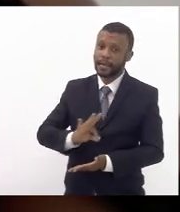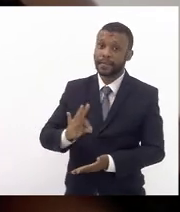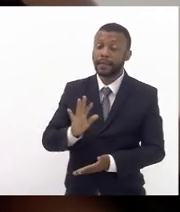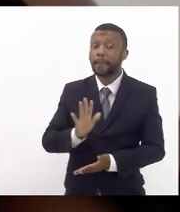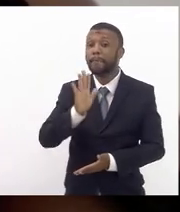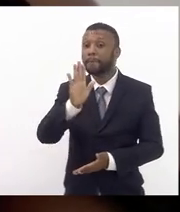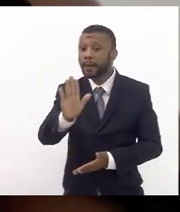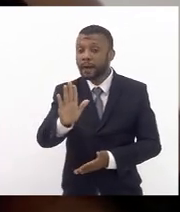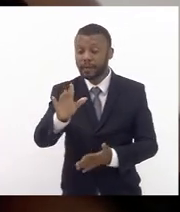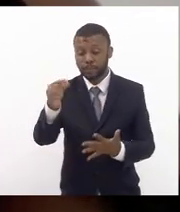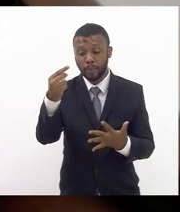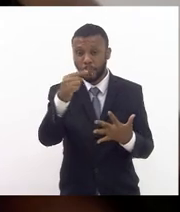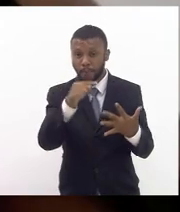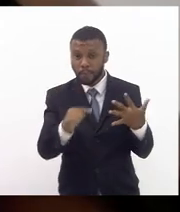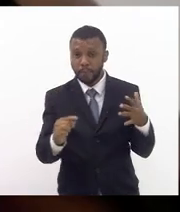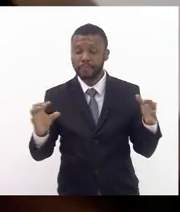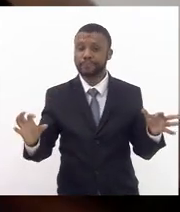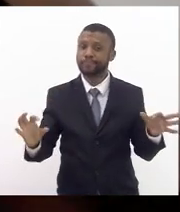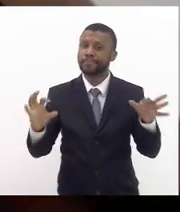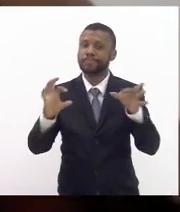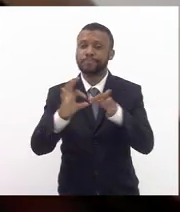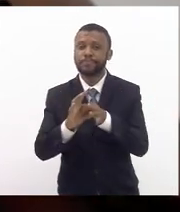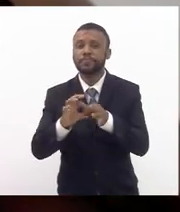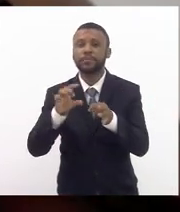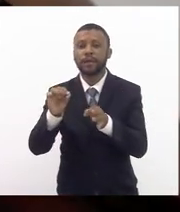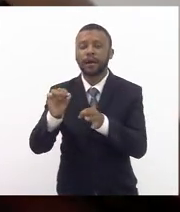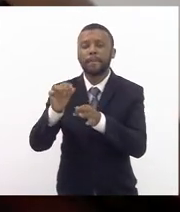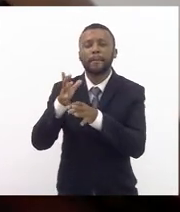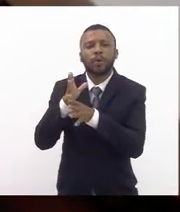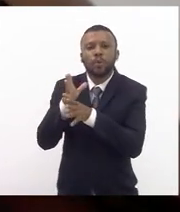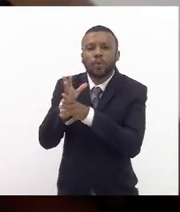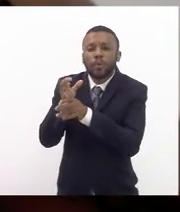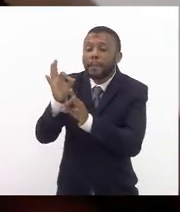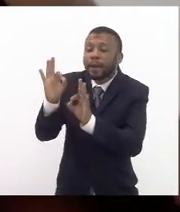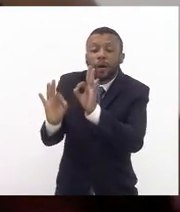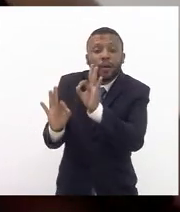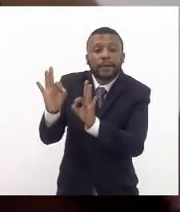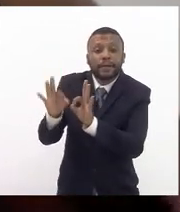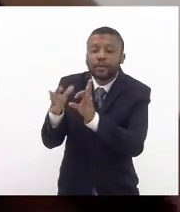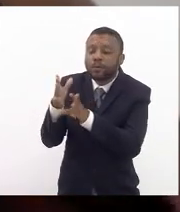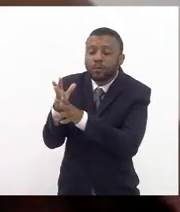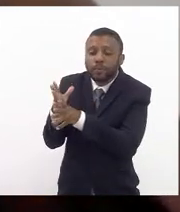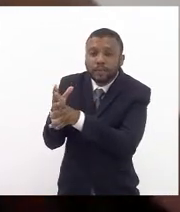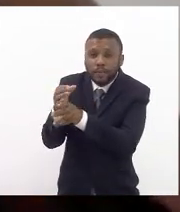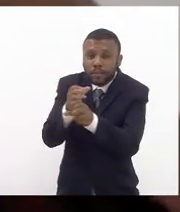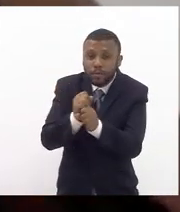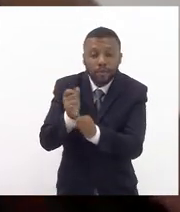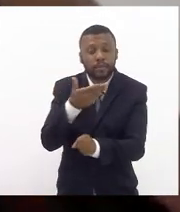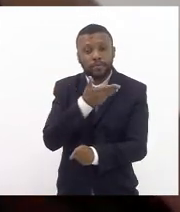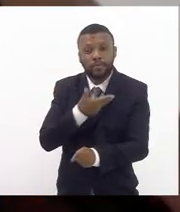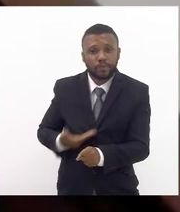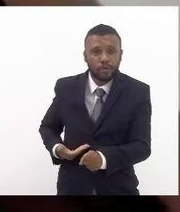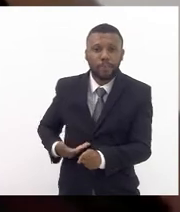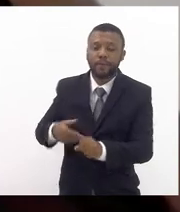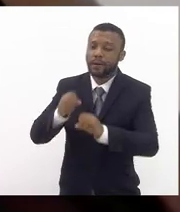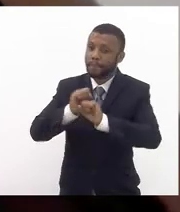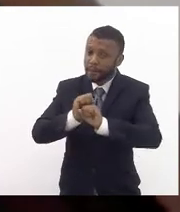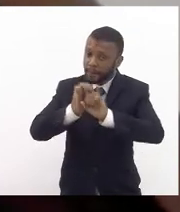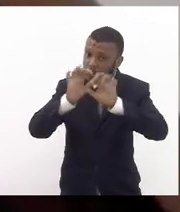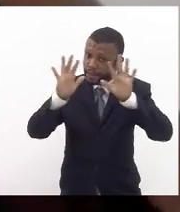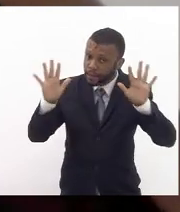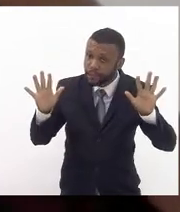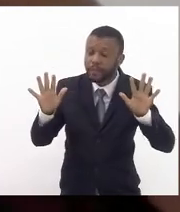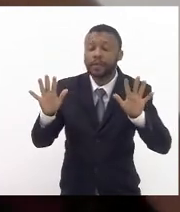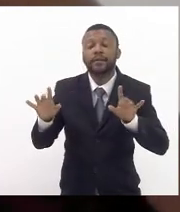passa pelo saneamento das contas públicas, pela transparência e,